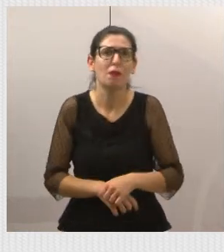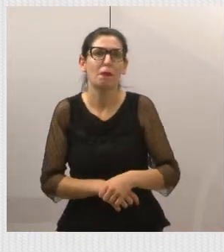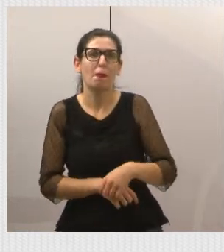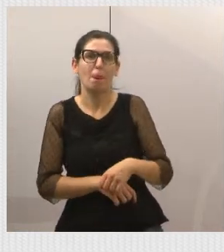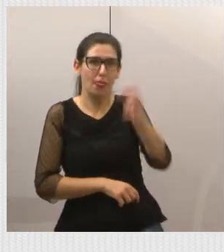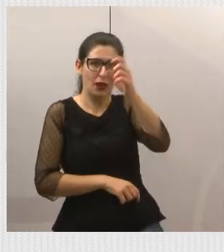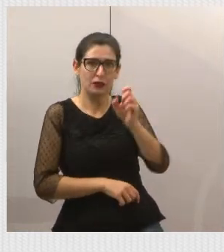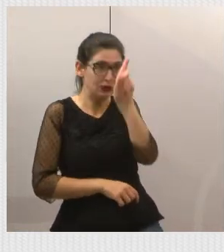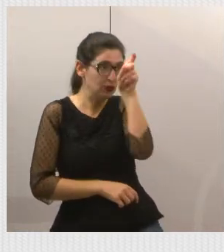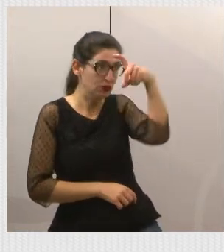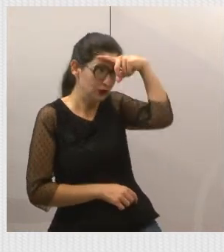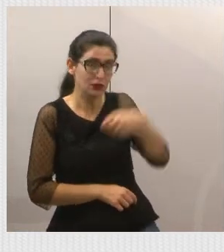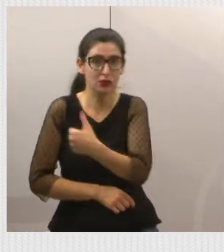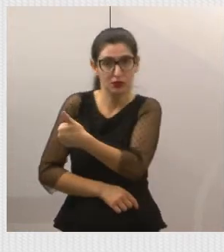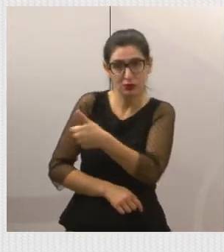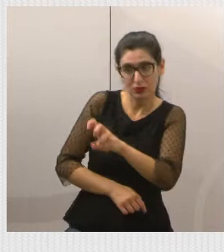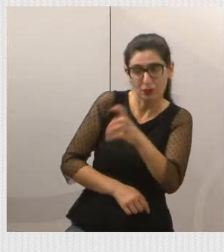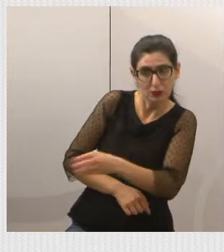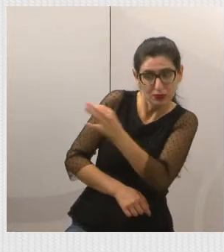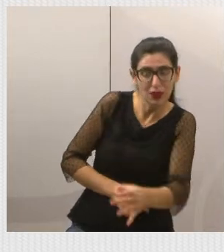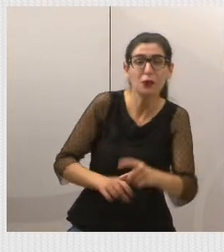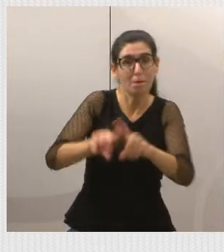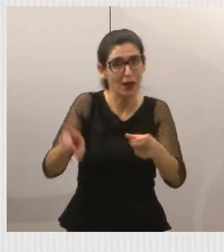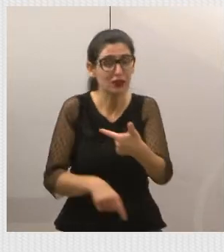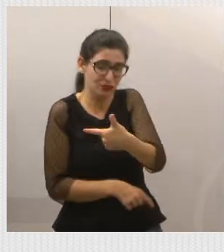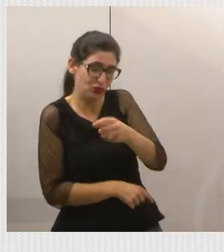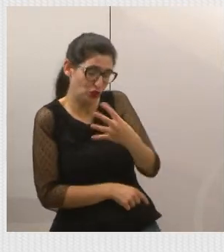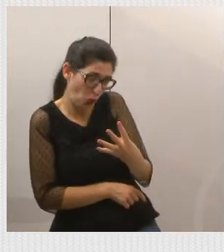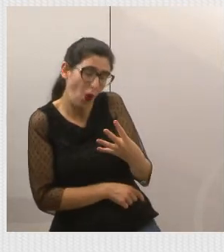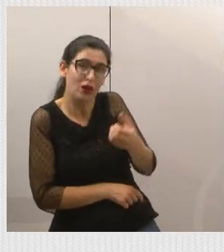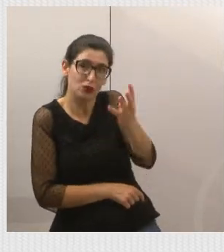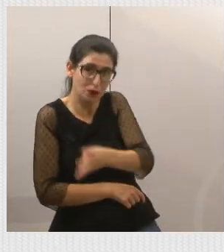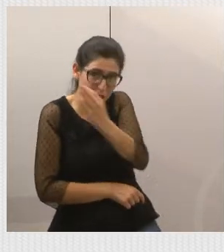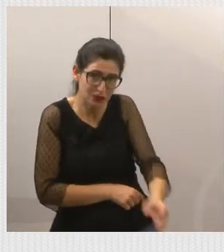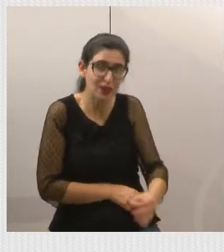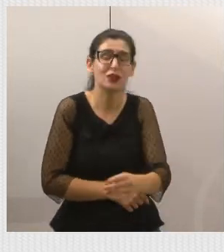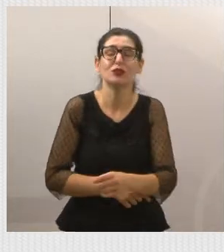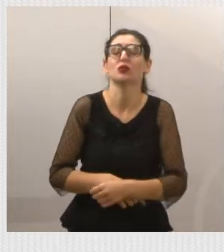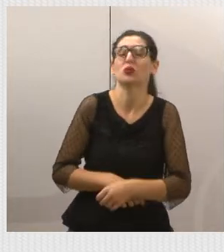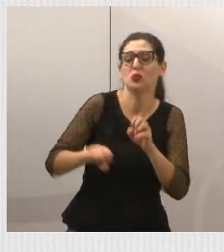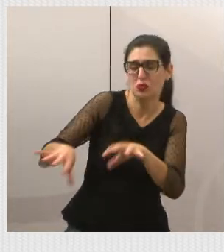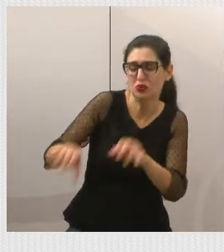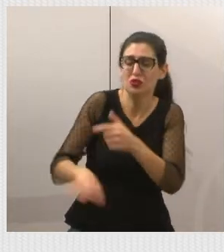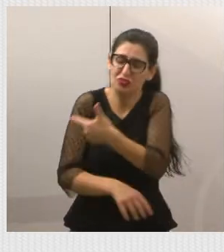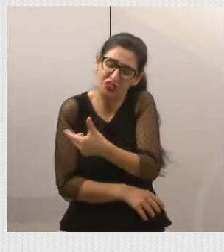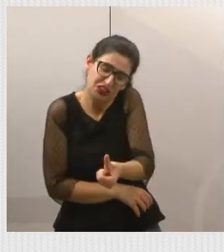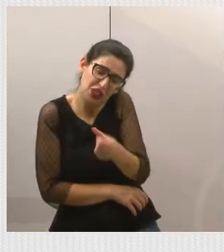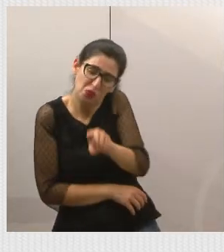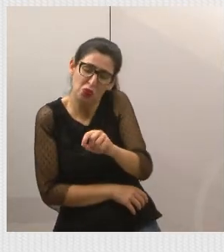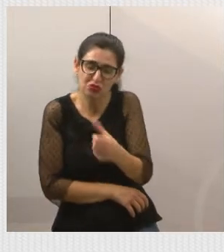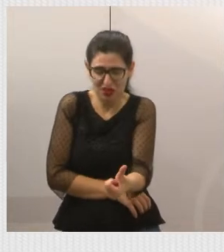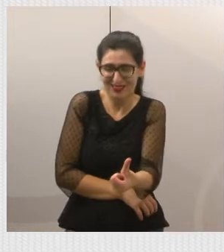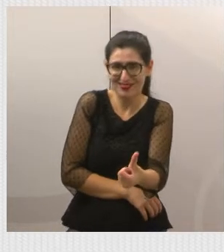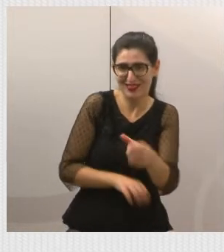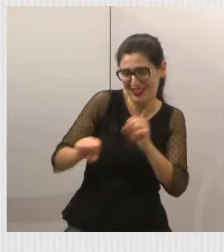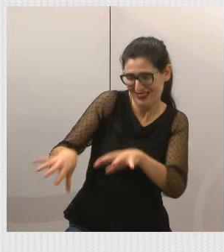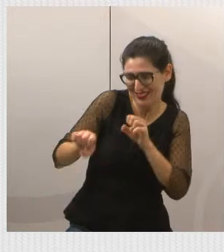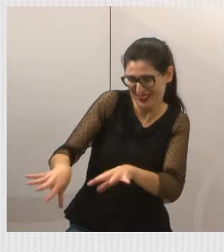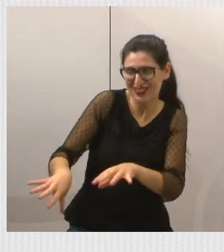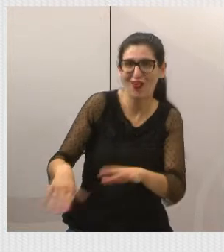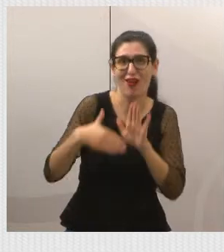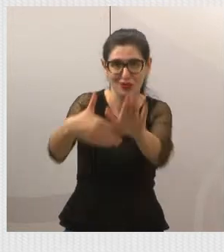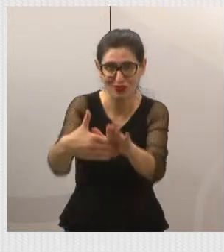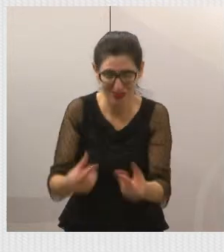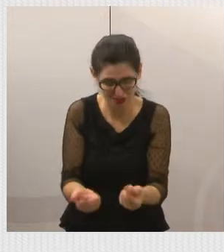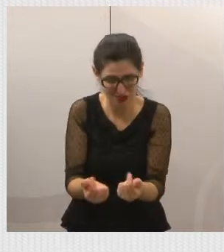gente está investindo 24%, e educação 25%, a gente está investindo 26,6%. Então, termino